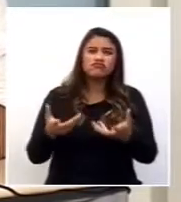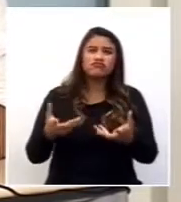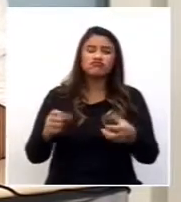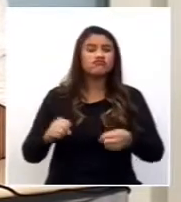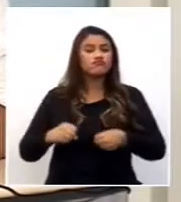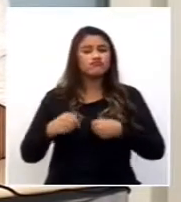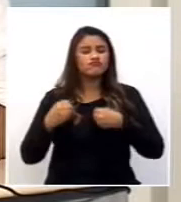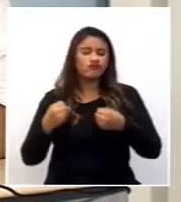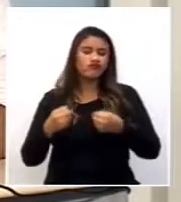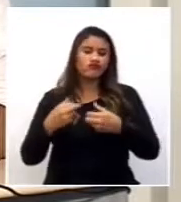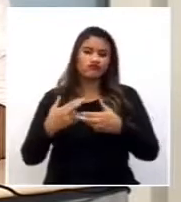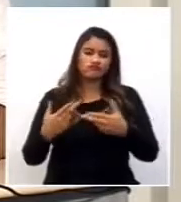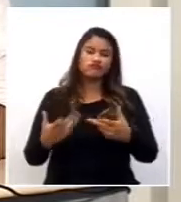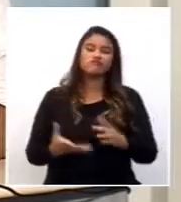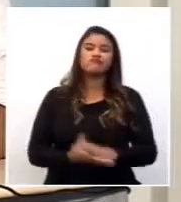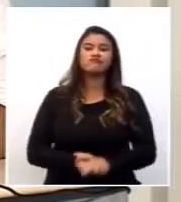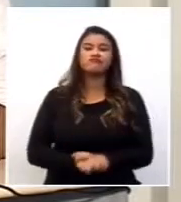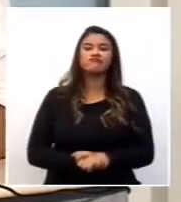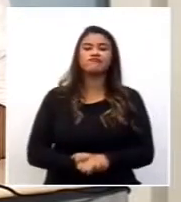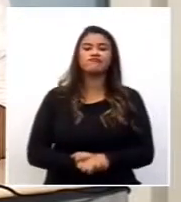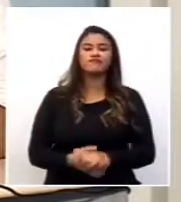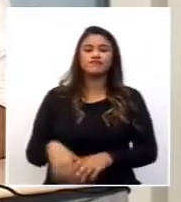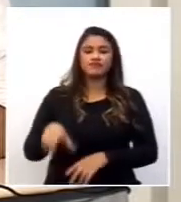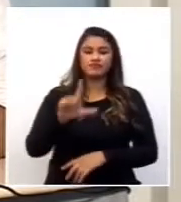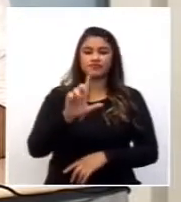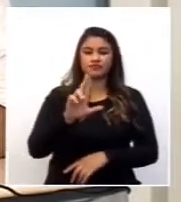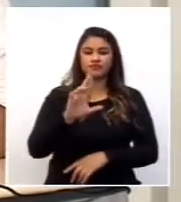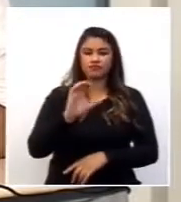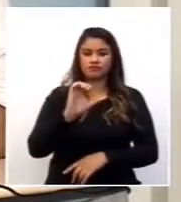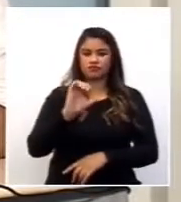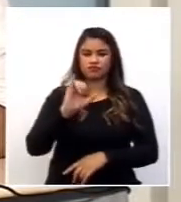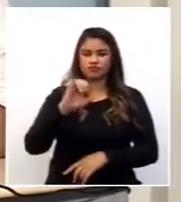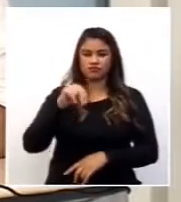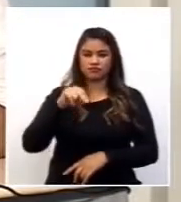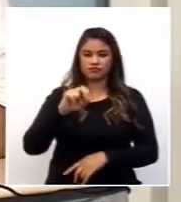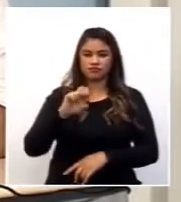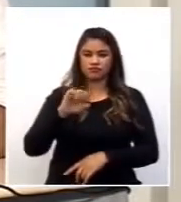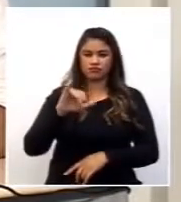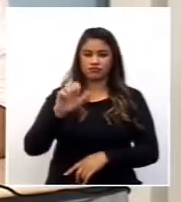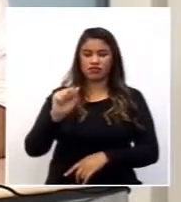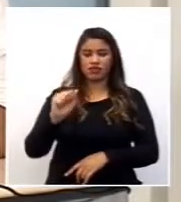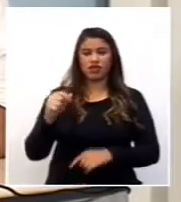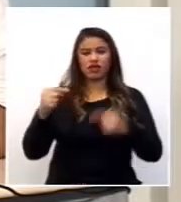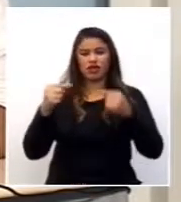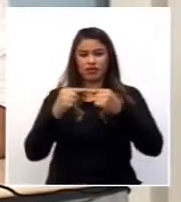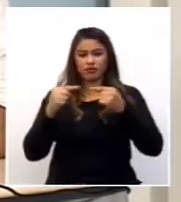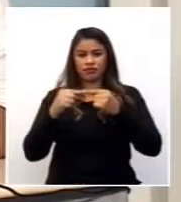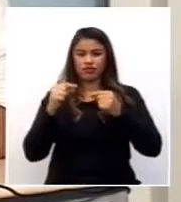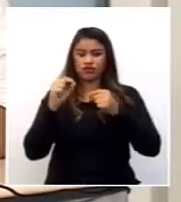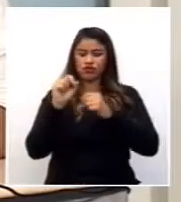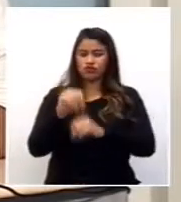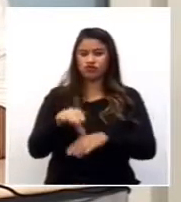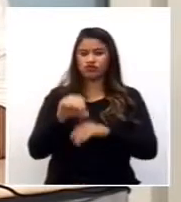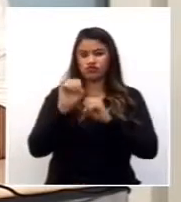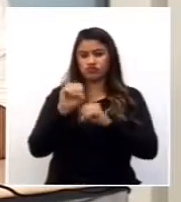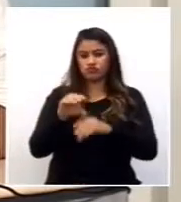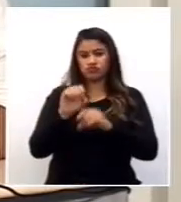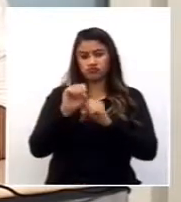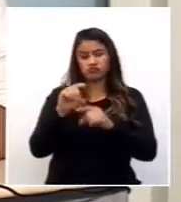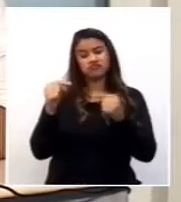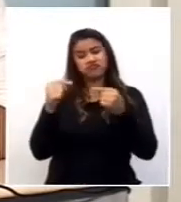disposição, né? A Lucinéia, depende do tipo de aula que iremos dar naquele momento.